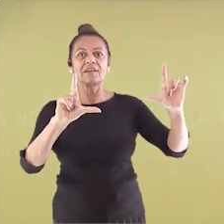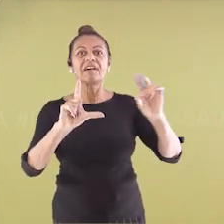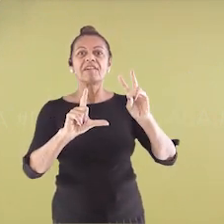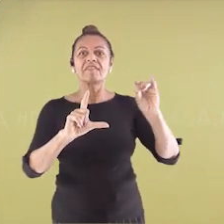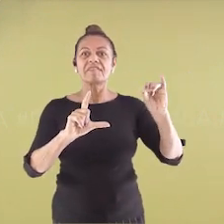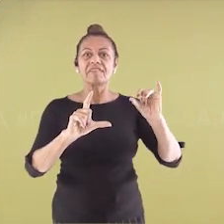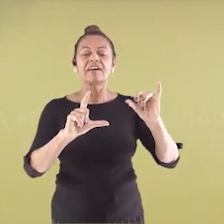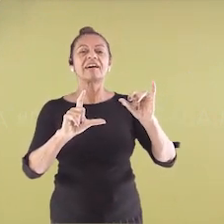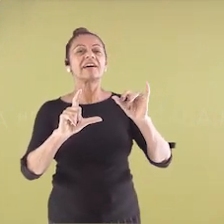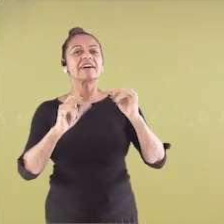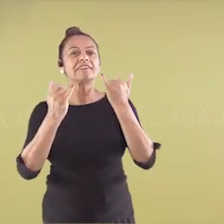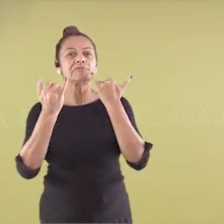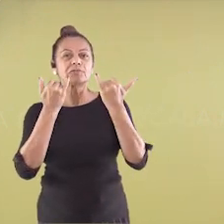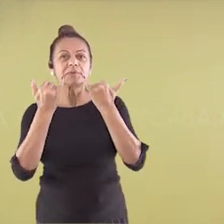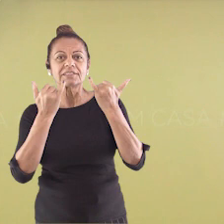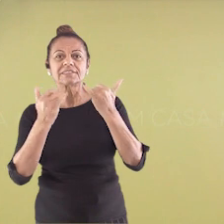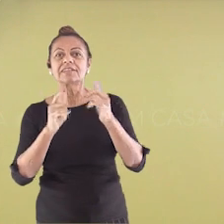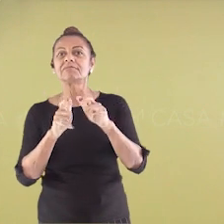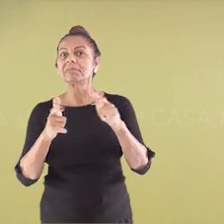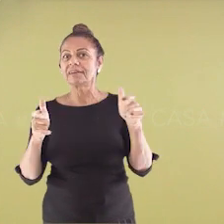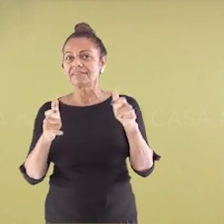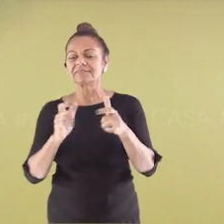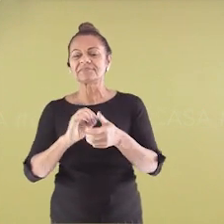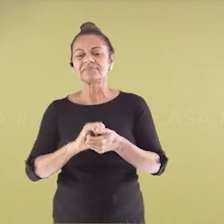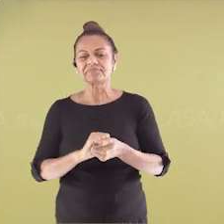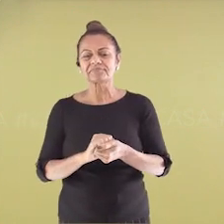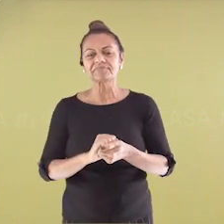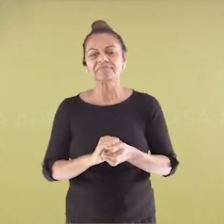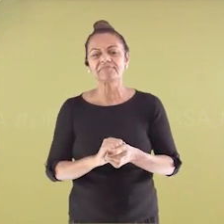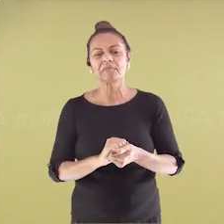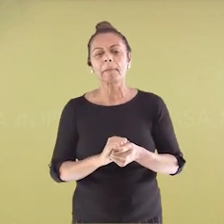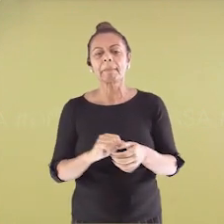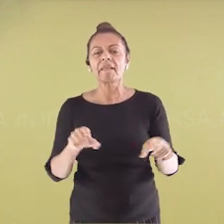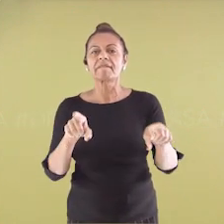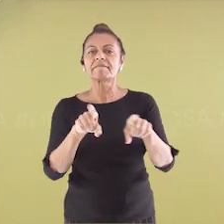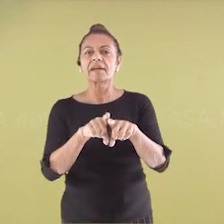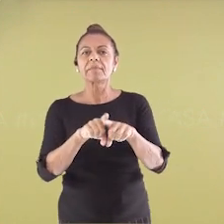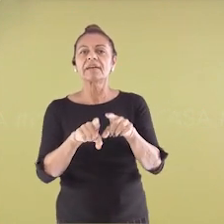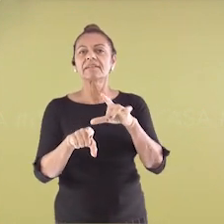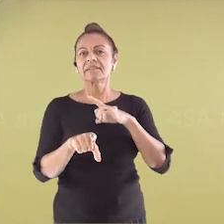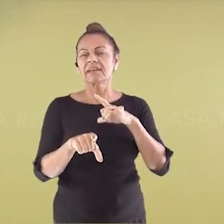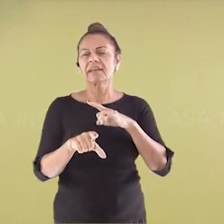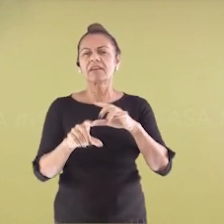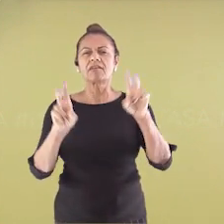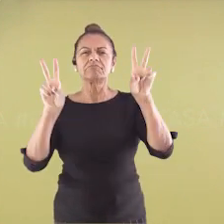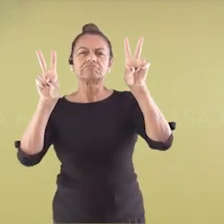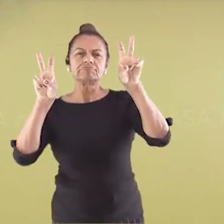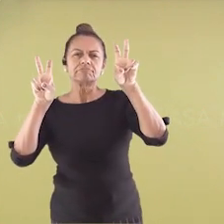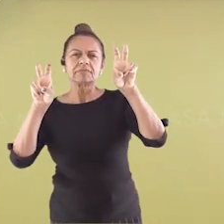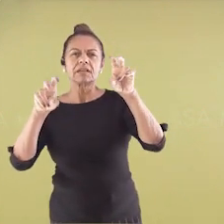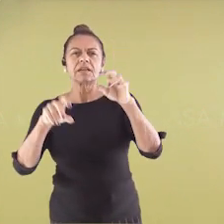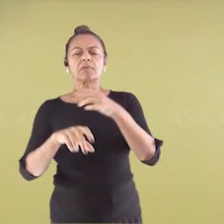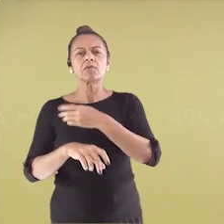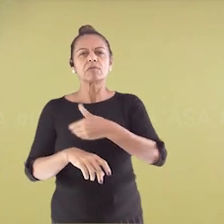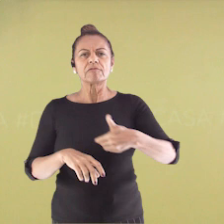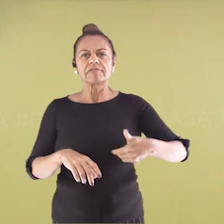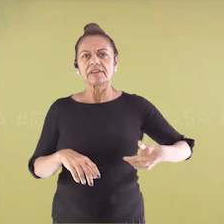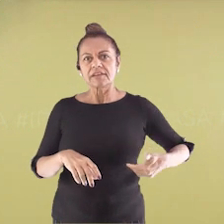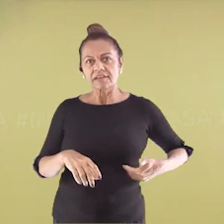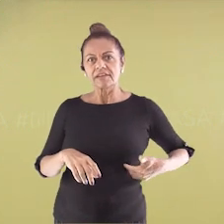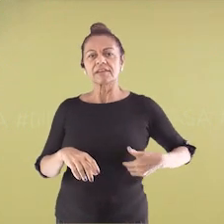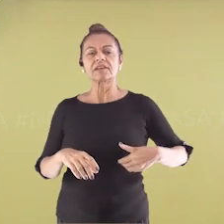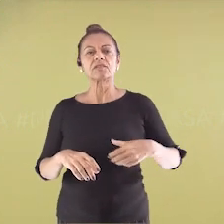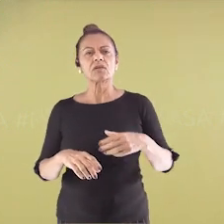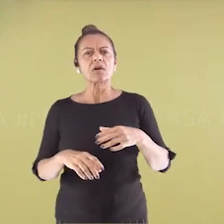trabalhada depois, já que recebe destaque desde o início. E vocês também perceberam que temos alguns textinhos no decorrer da página?